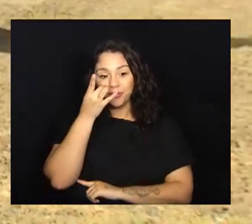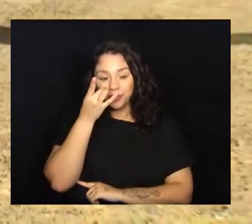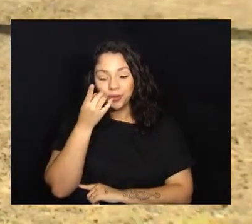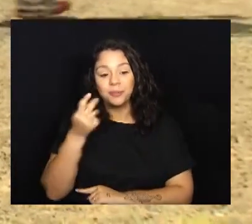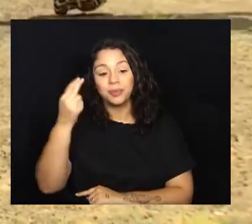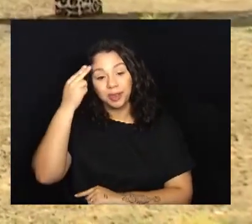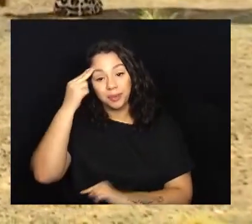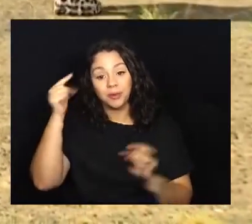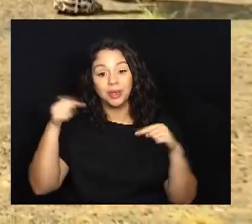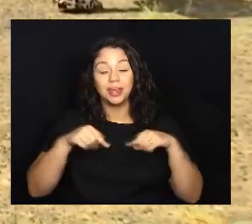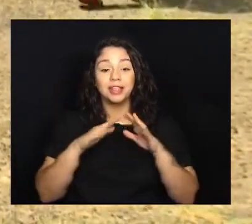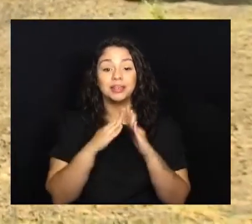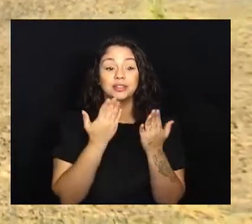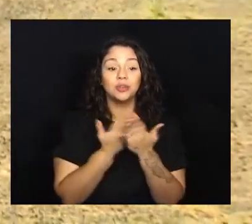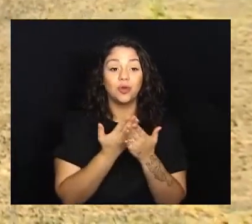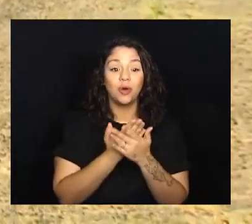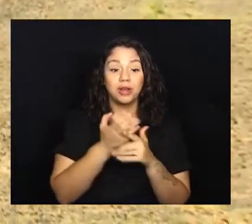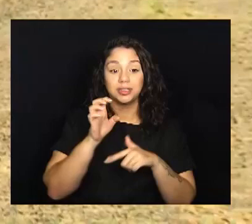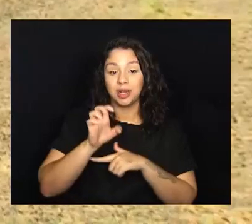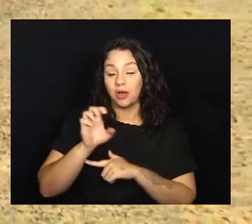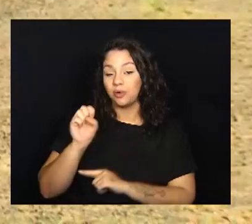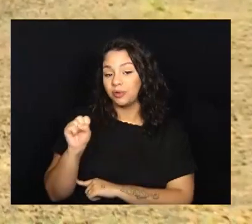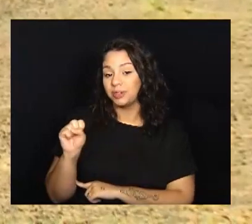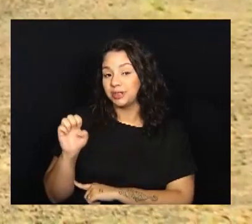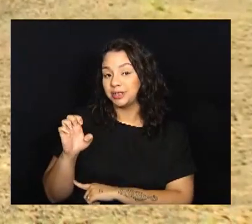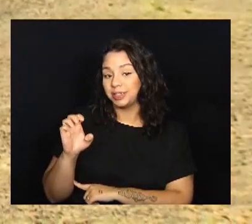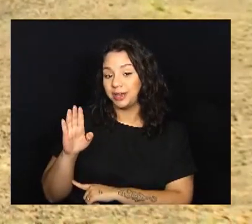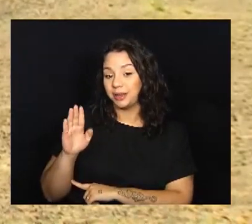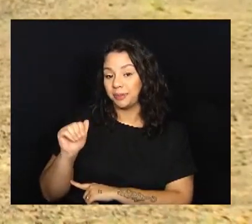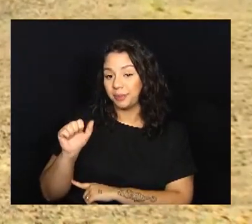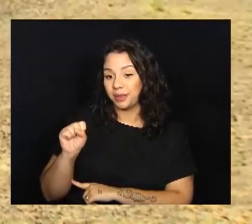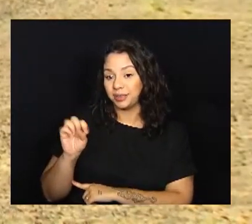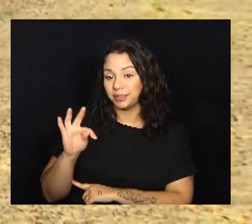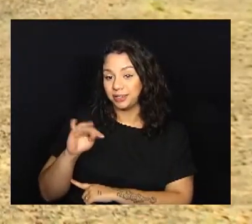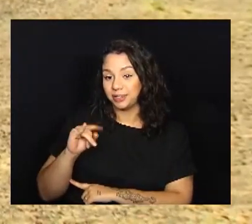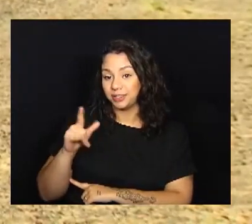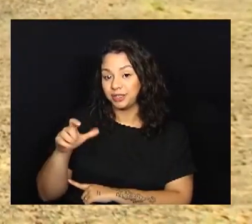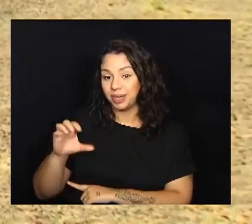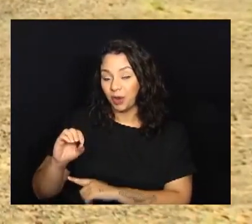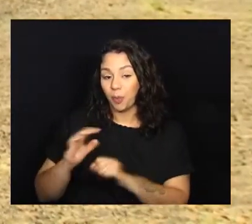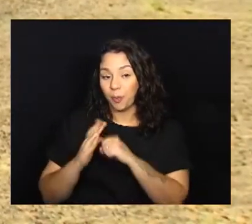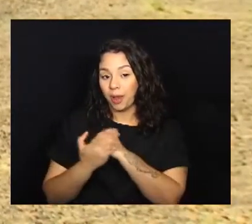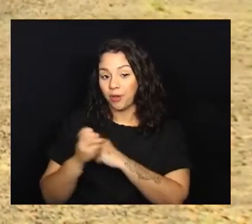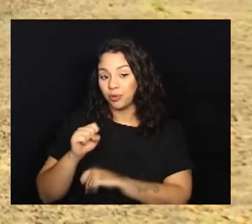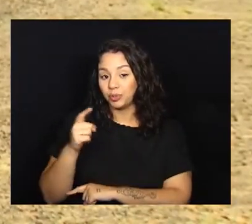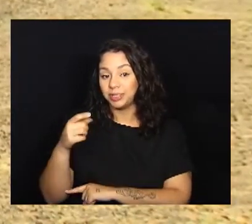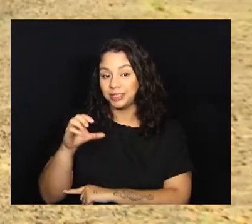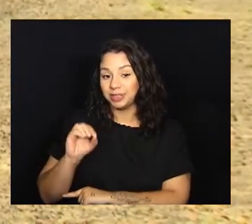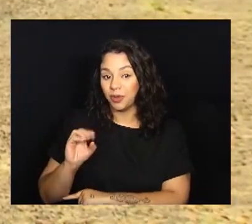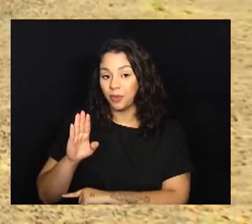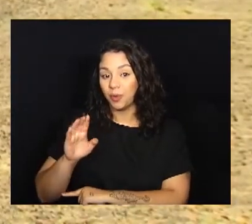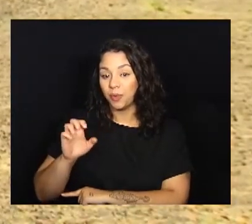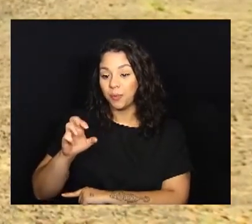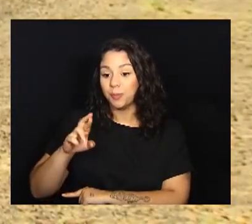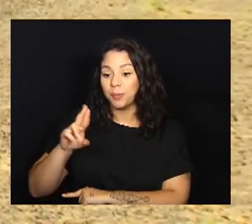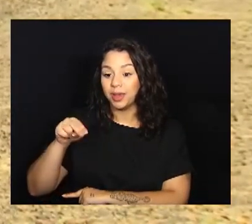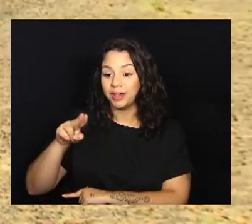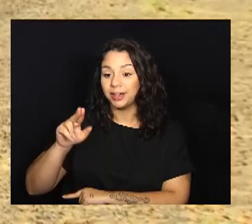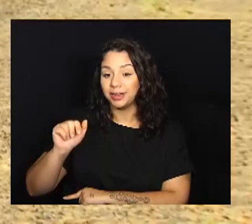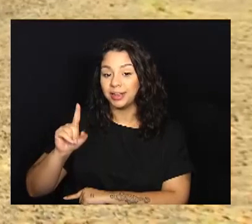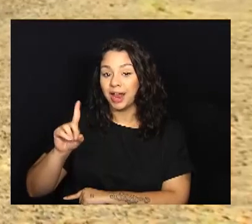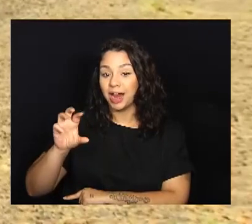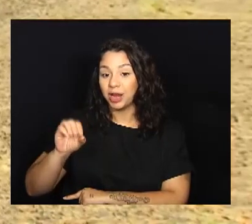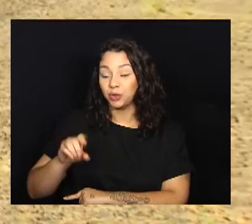eu estou na Escola Estadual Sebastião Ramos Nogueira, que fica aqui no bairro São Bernardo. Essa escola foi a